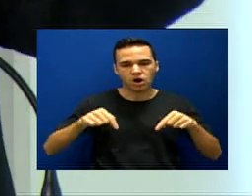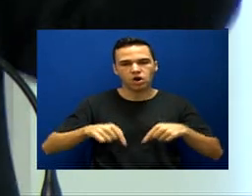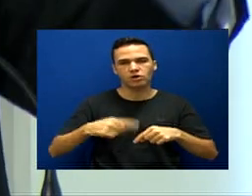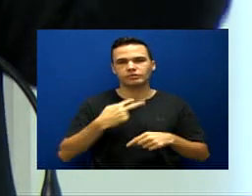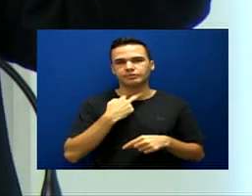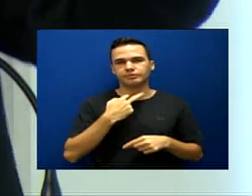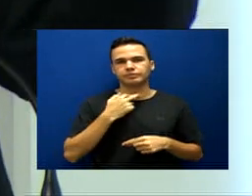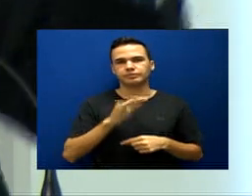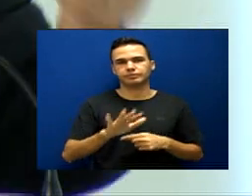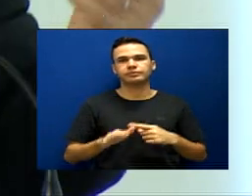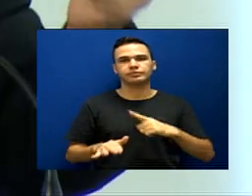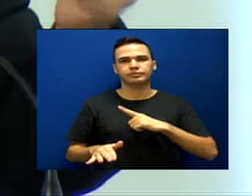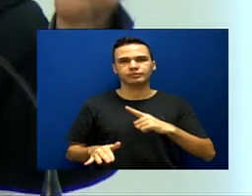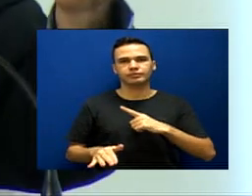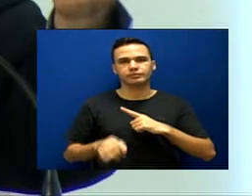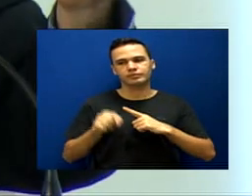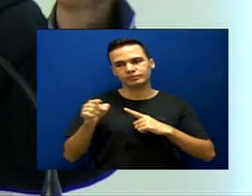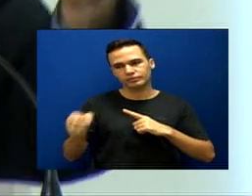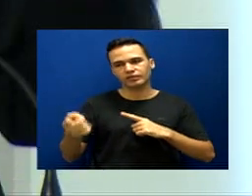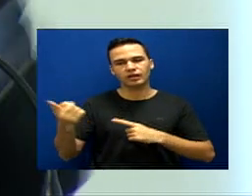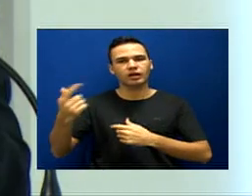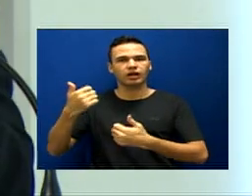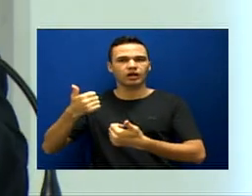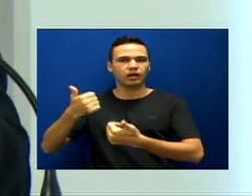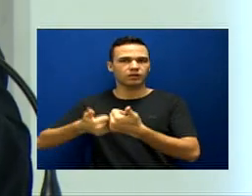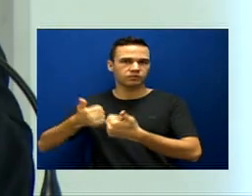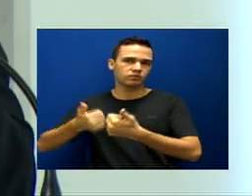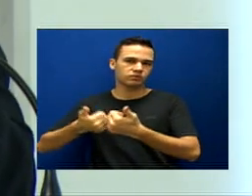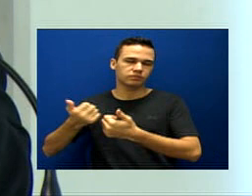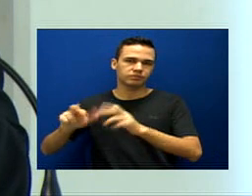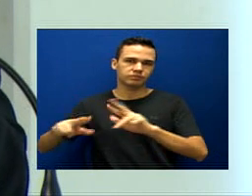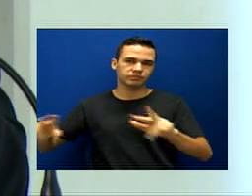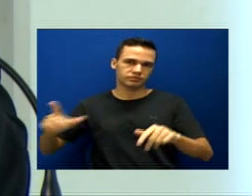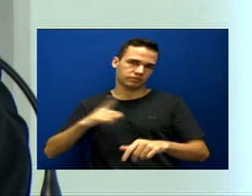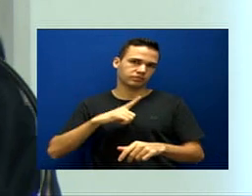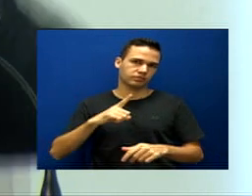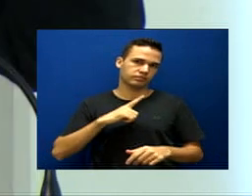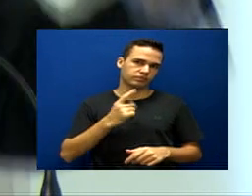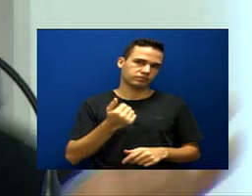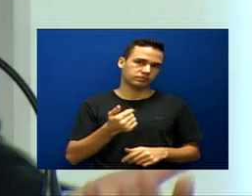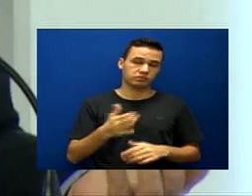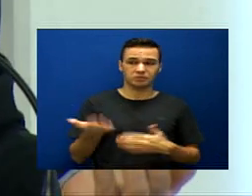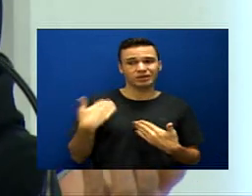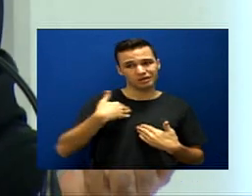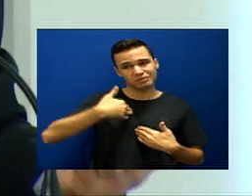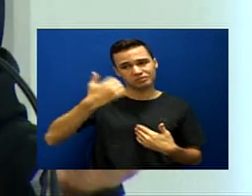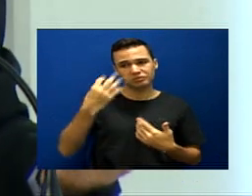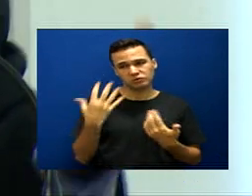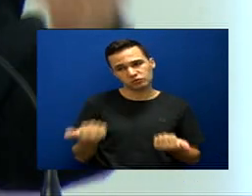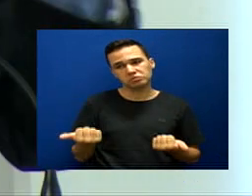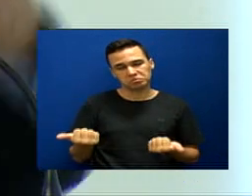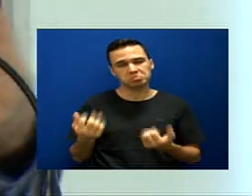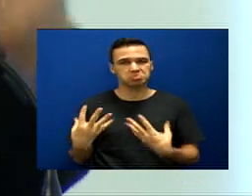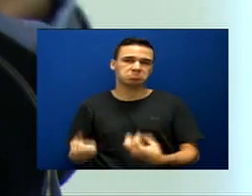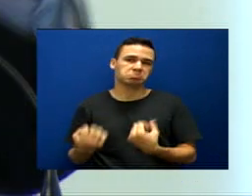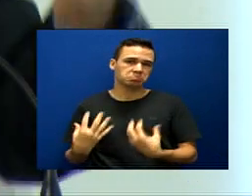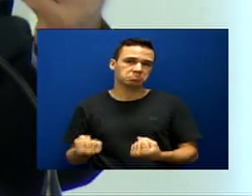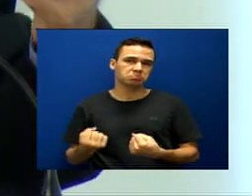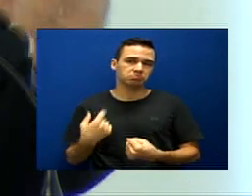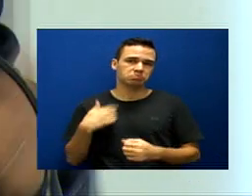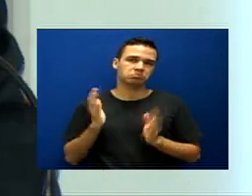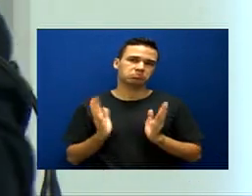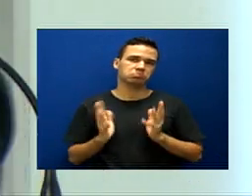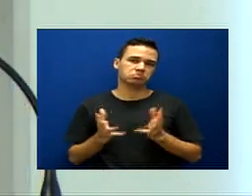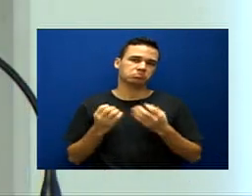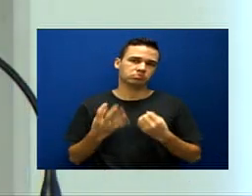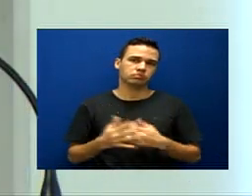mas tenho recursos na área de esportes. Falei: viu, melhor do que nada. Nós temos